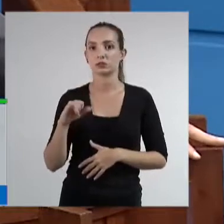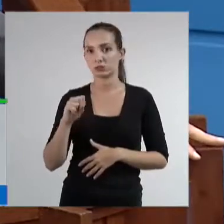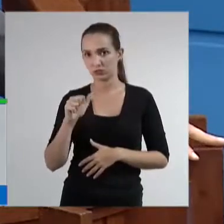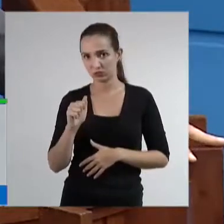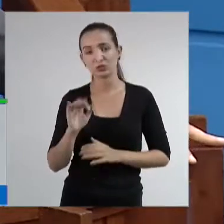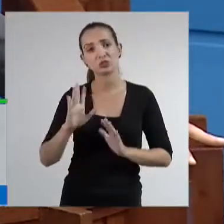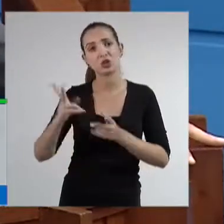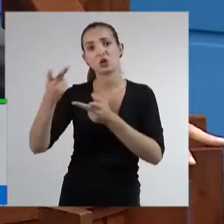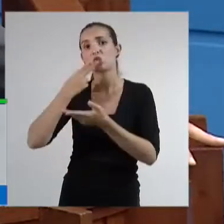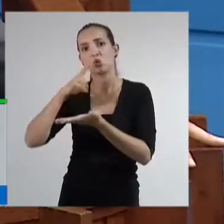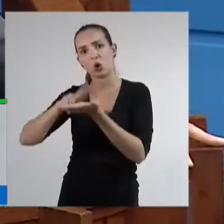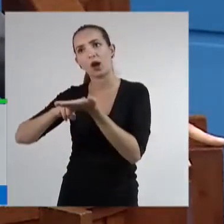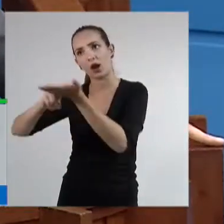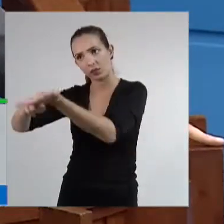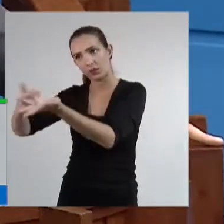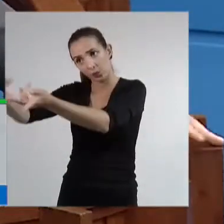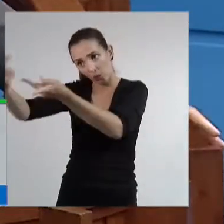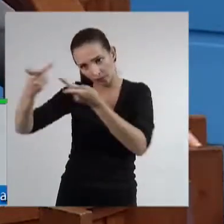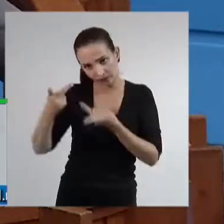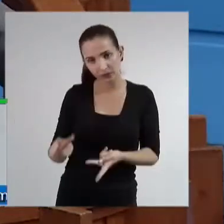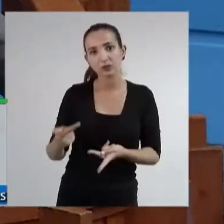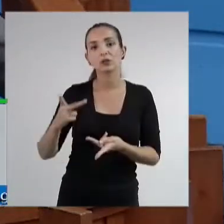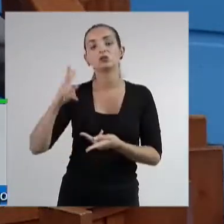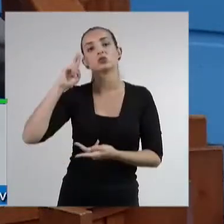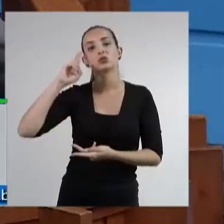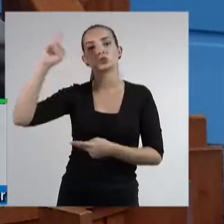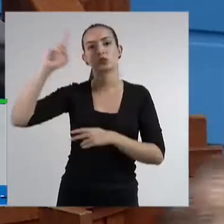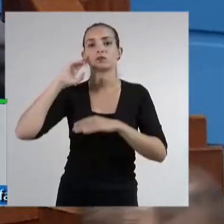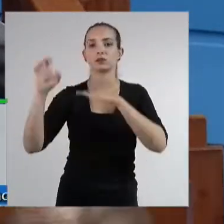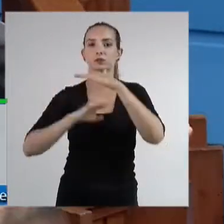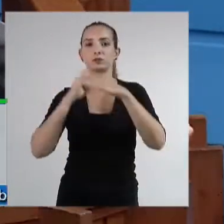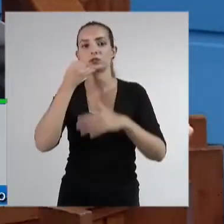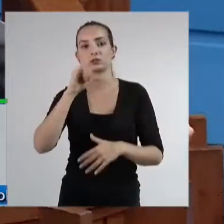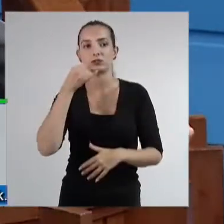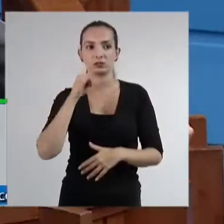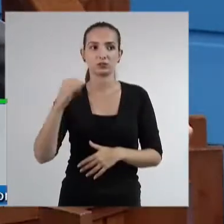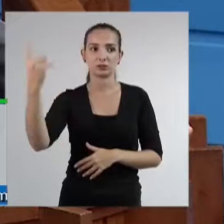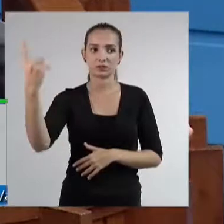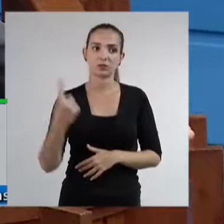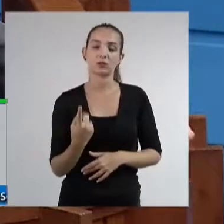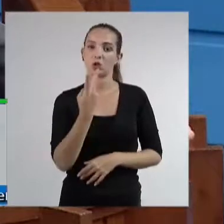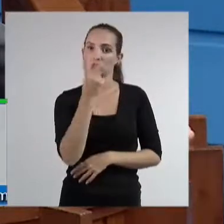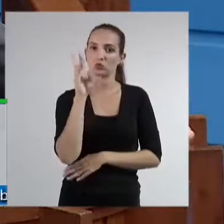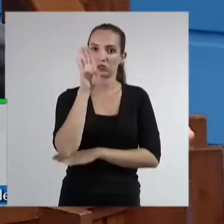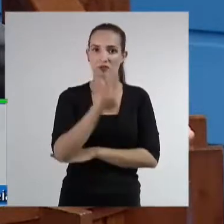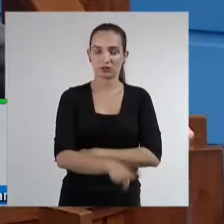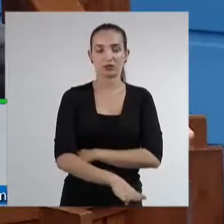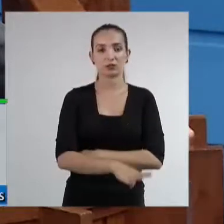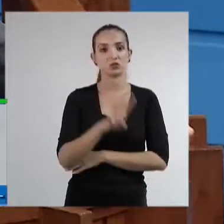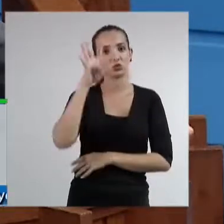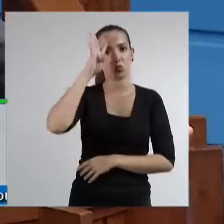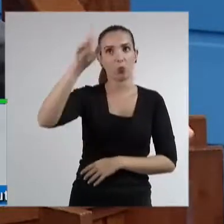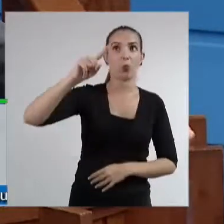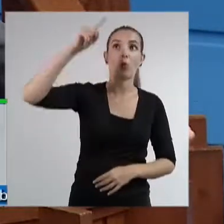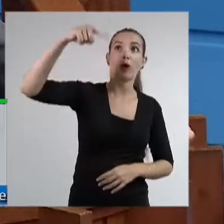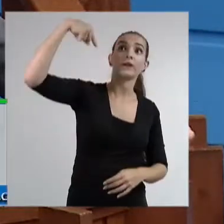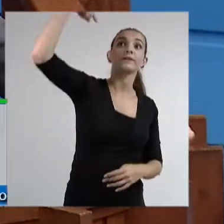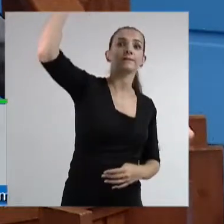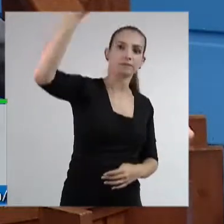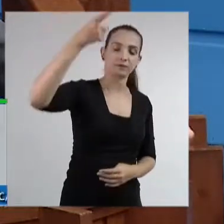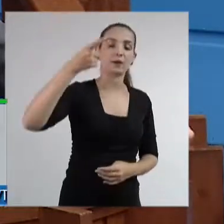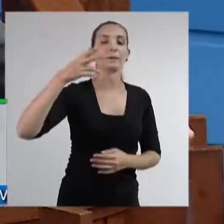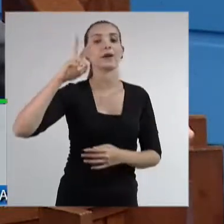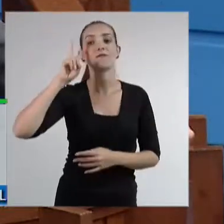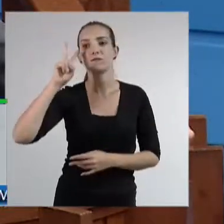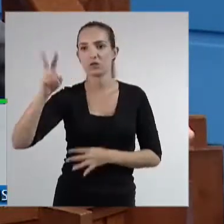que eles estarão aqui na quarta-feira da semana que vem, às 14h, para ouvir os 24 deputados estaduais. Porque